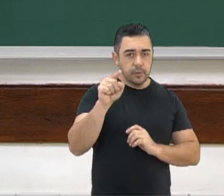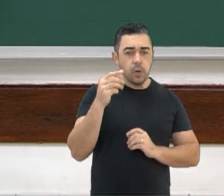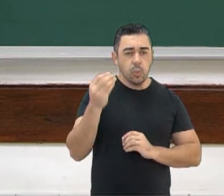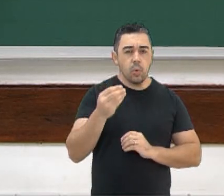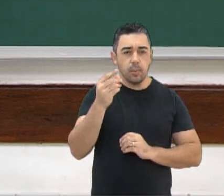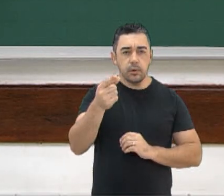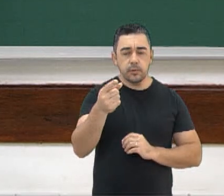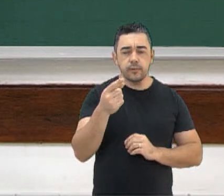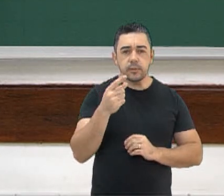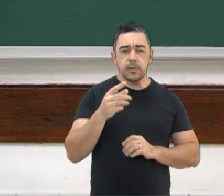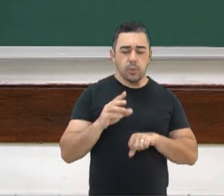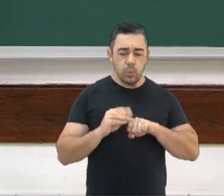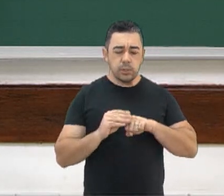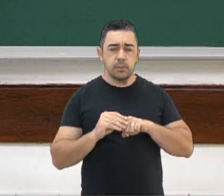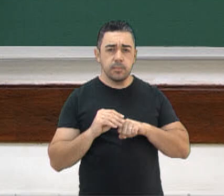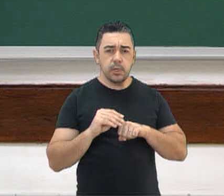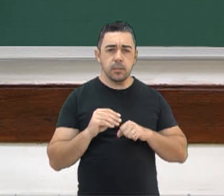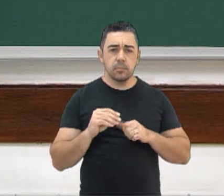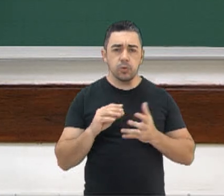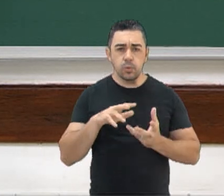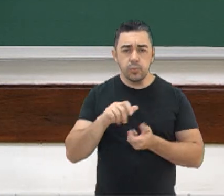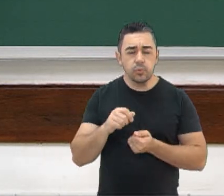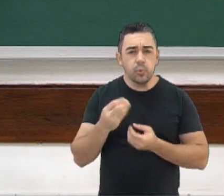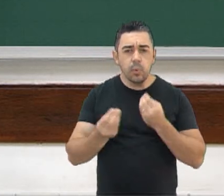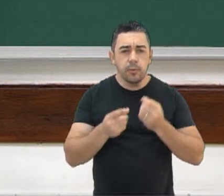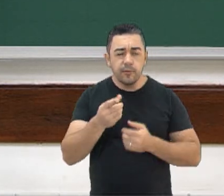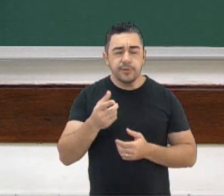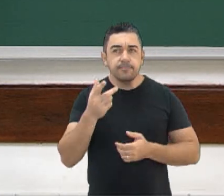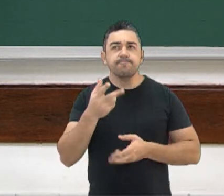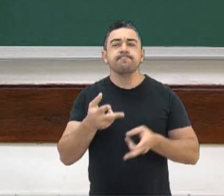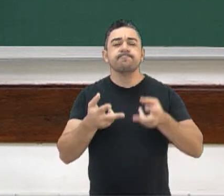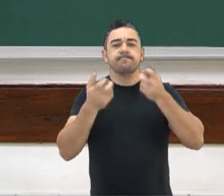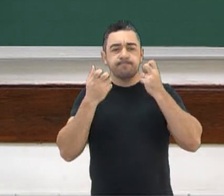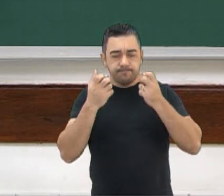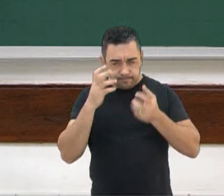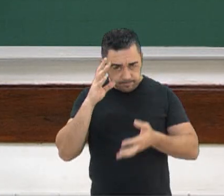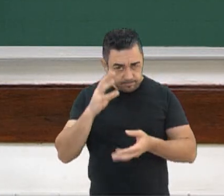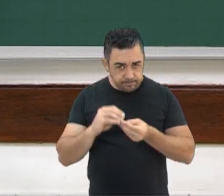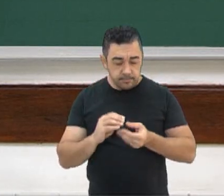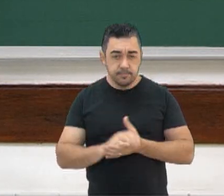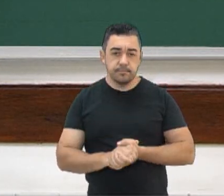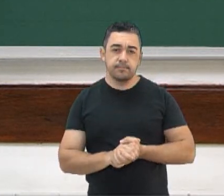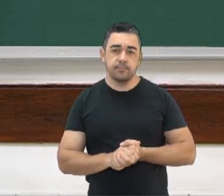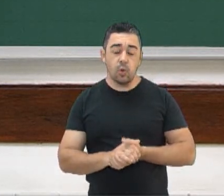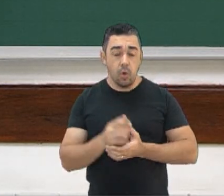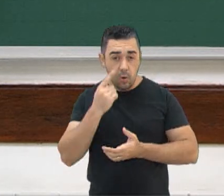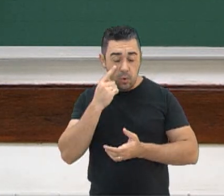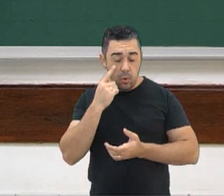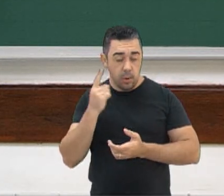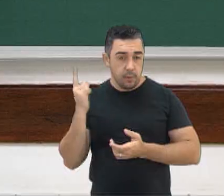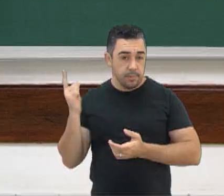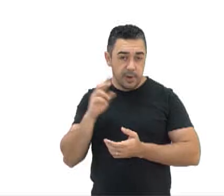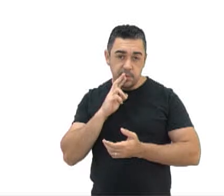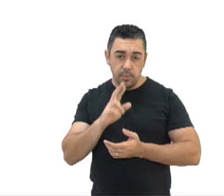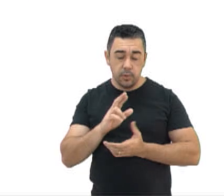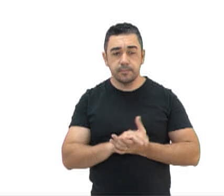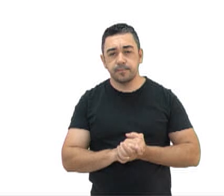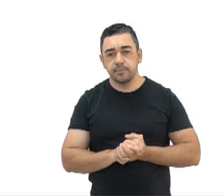seu conhecimento de mundo o ajuda a interpretar? Então vamos para uma possível resposta.